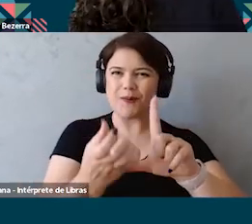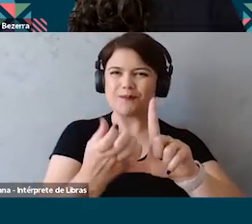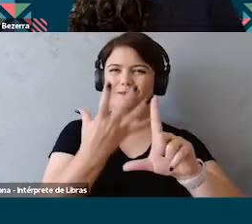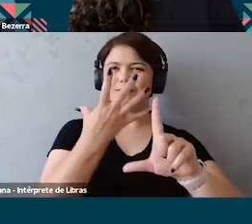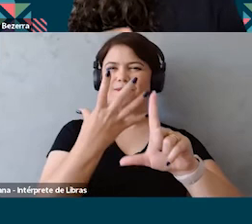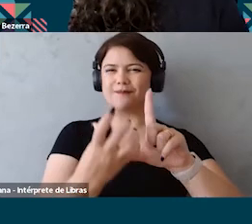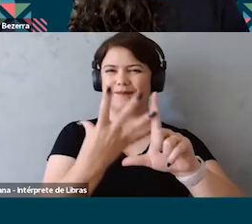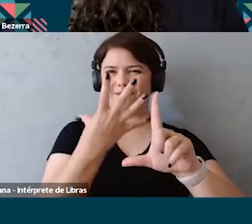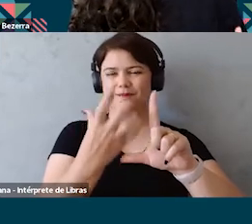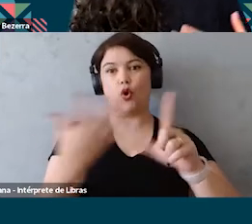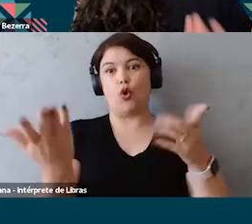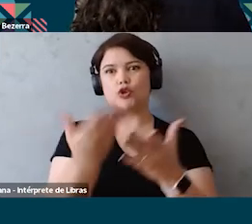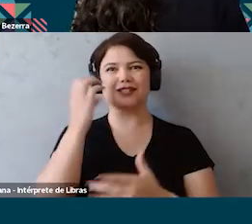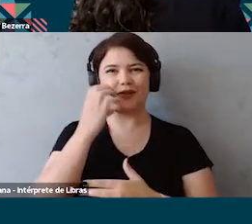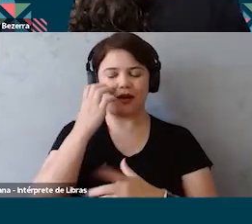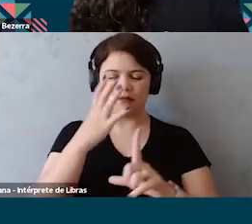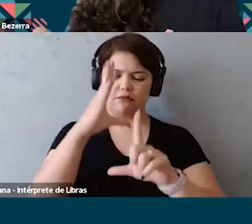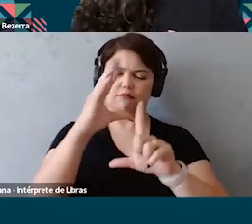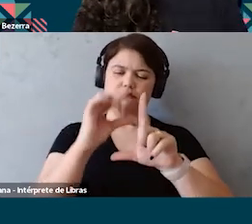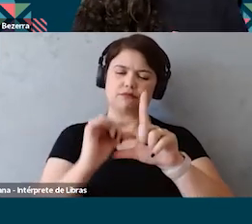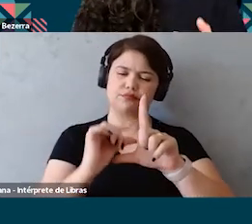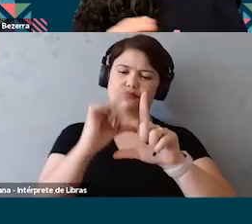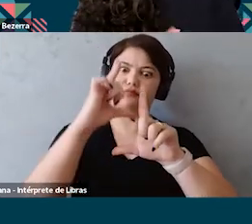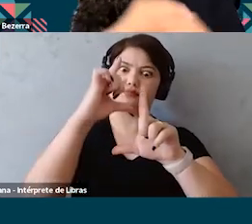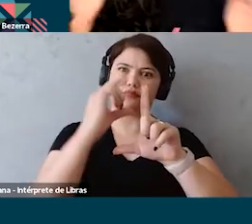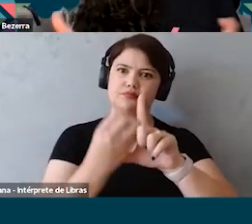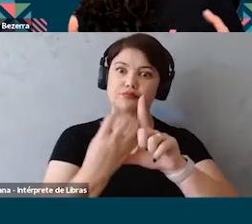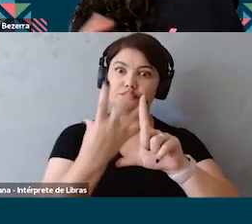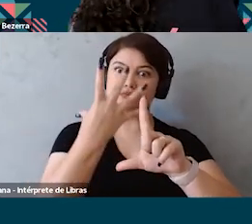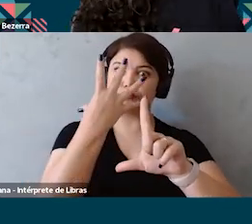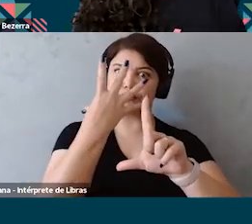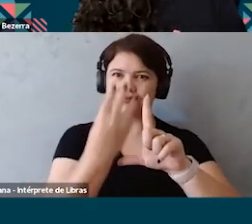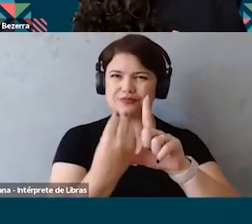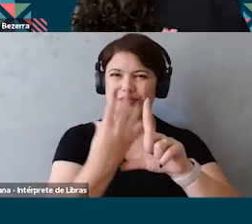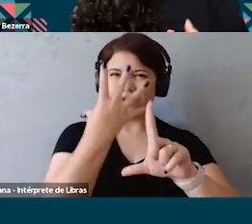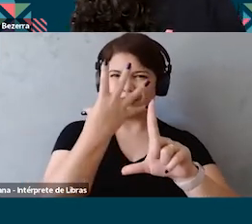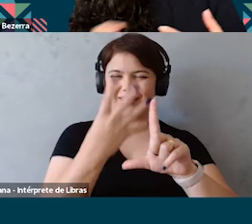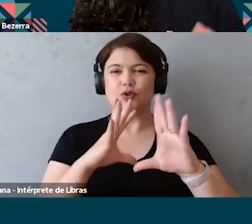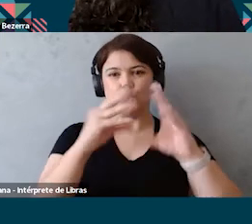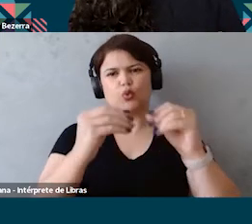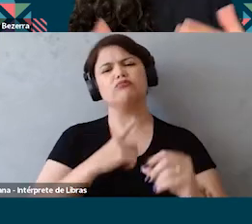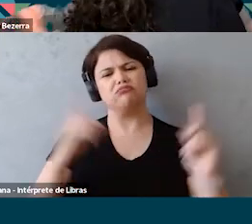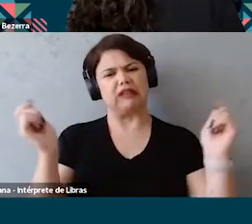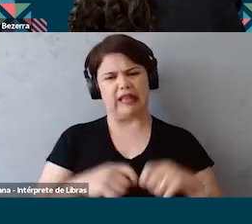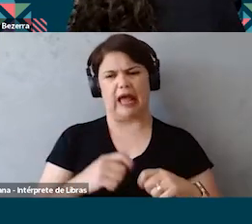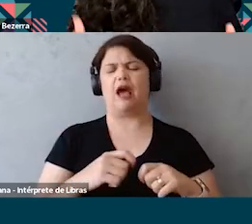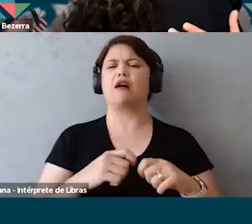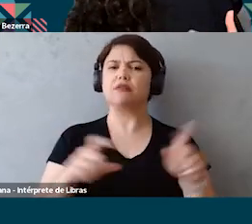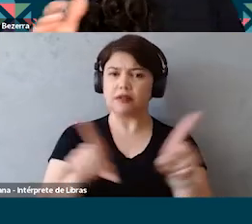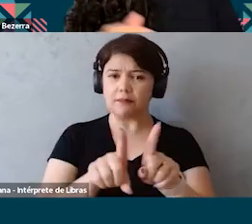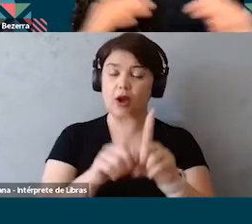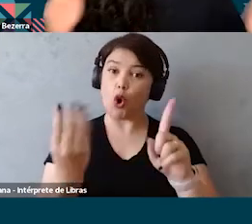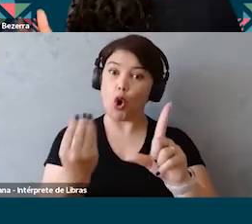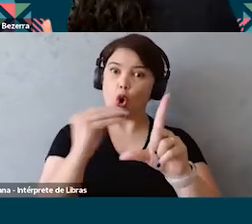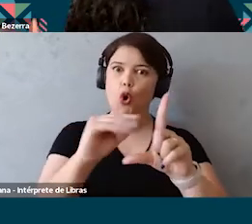incluiu essa funcionalidade nos telefones de hoje em dia. É tanto que hoje em dia, grande parte dos telefones assim, tem essa parte